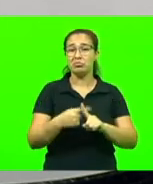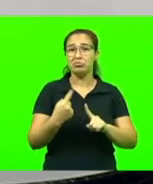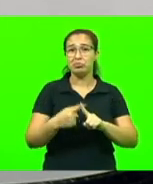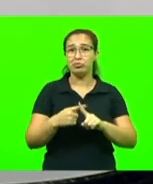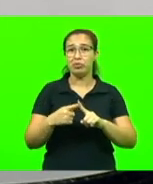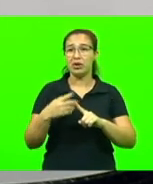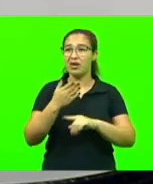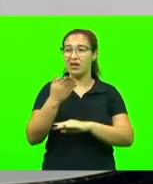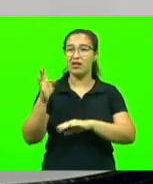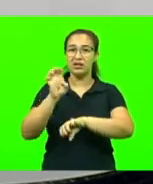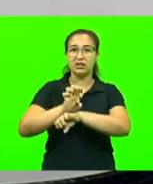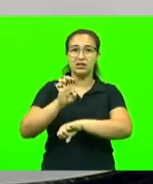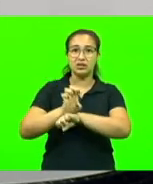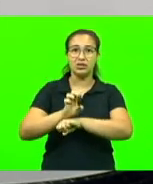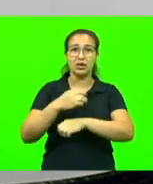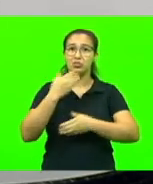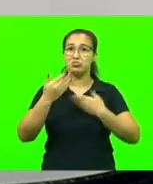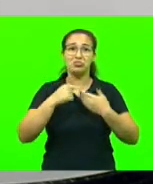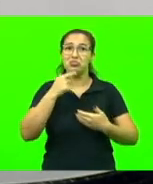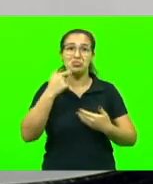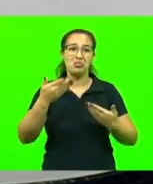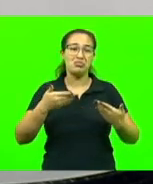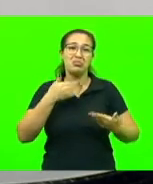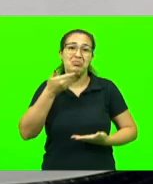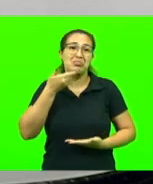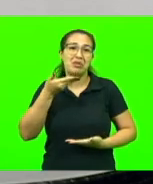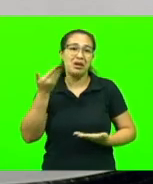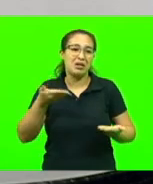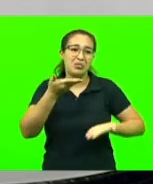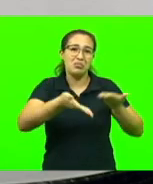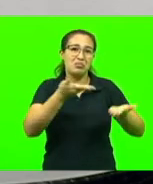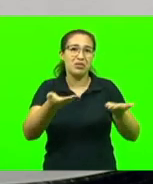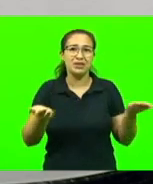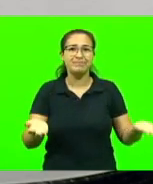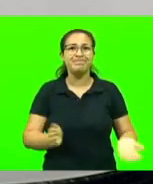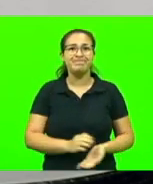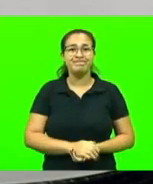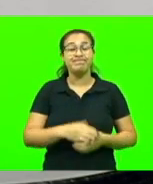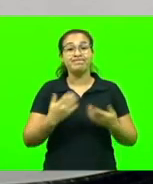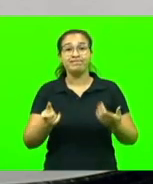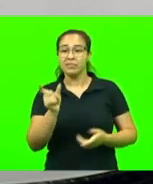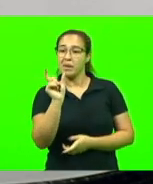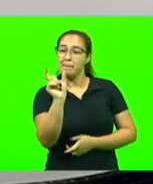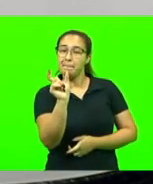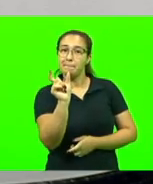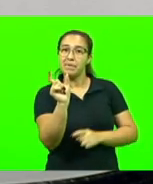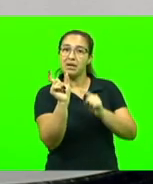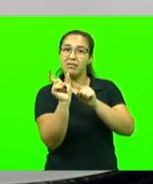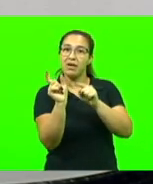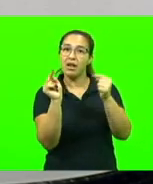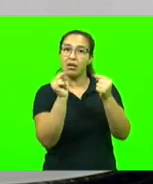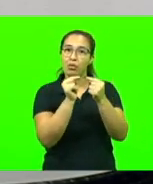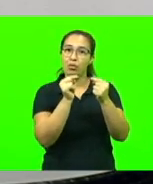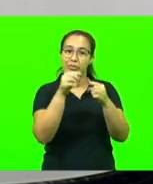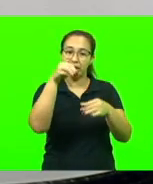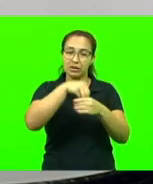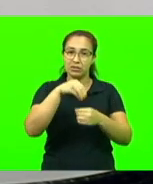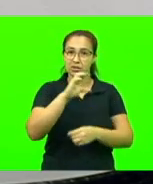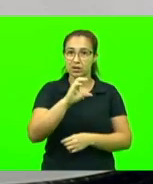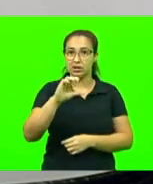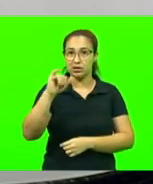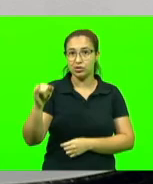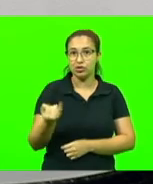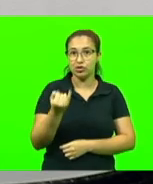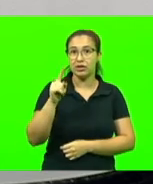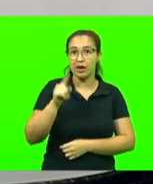das condições óbvias que a pandemia nos ofertava. Então, a palavra de ordem hoje na CCJ é a